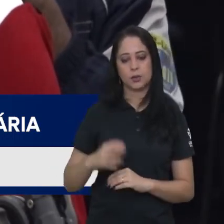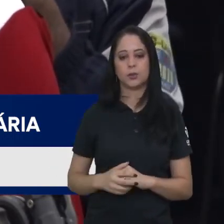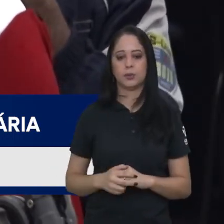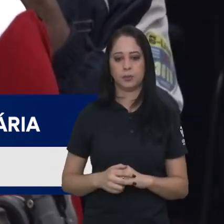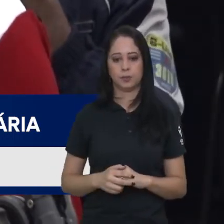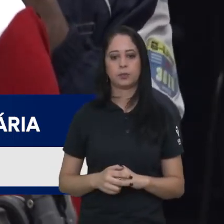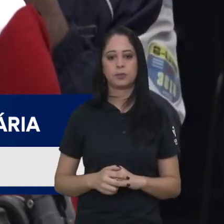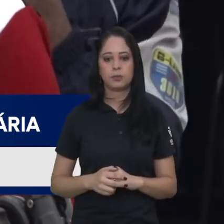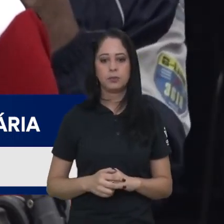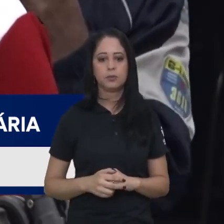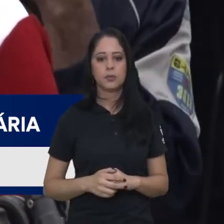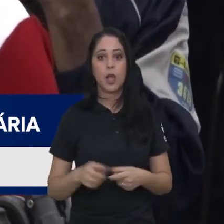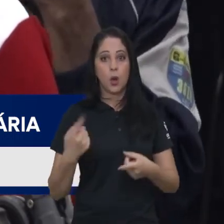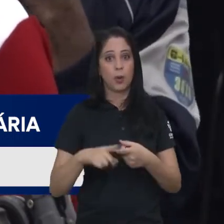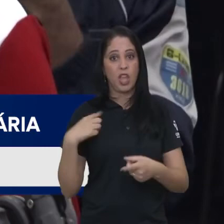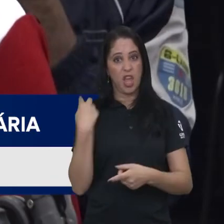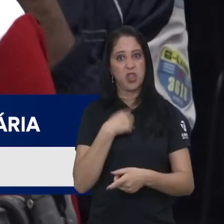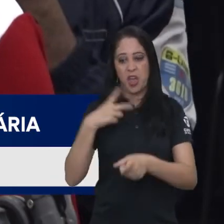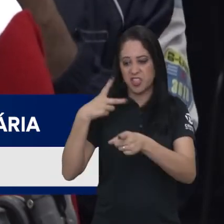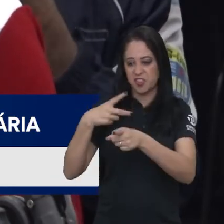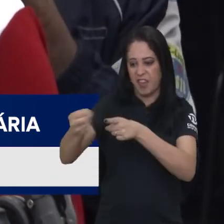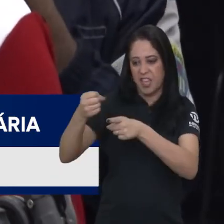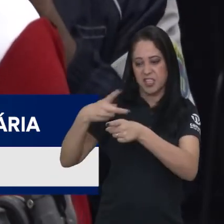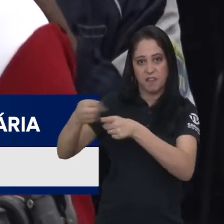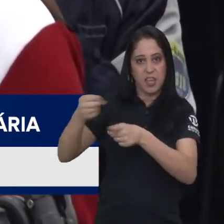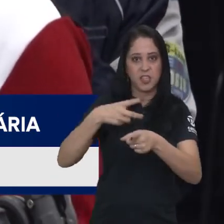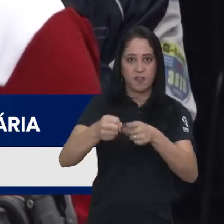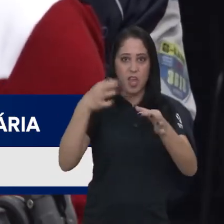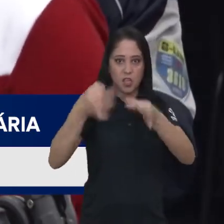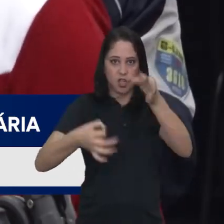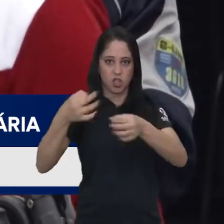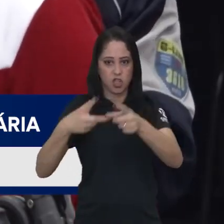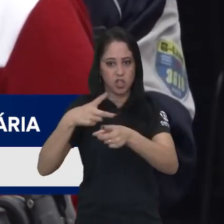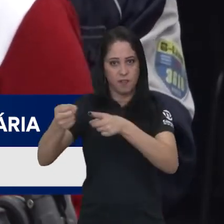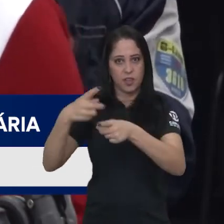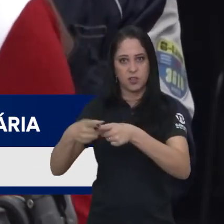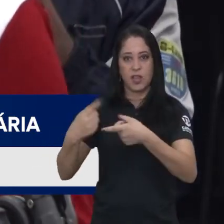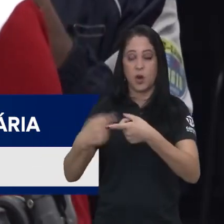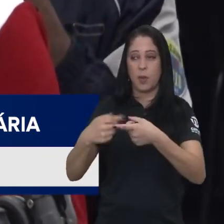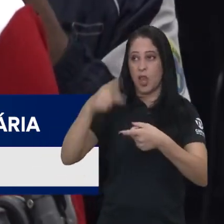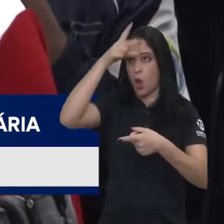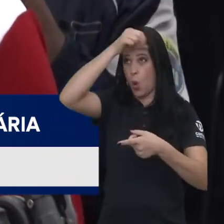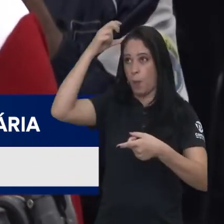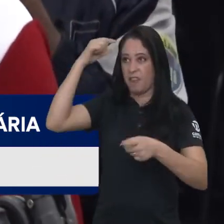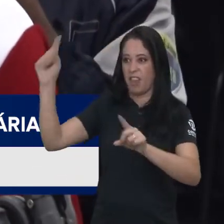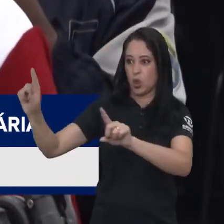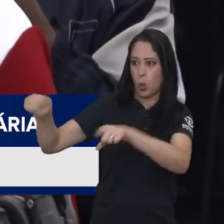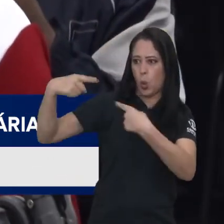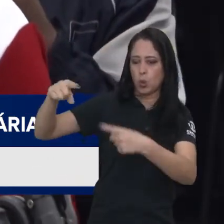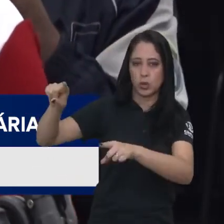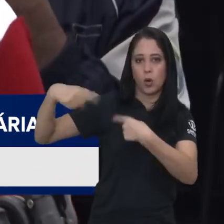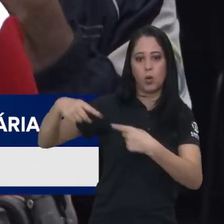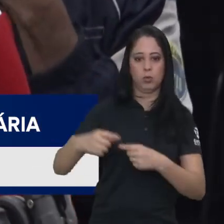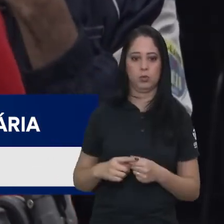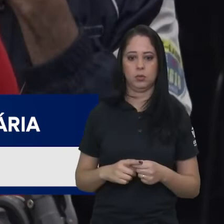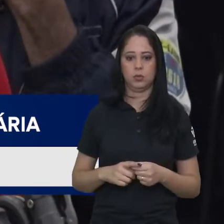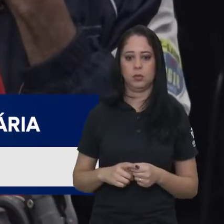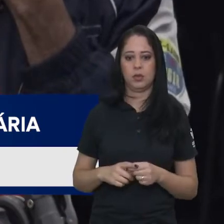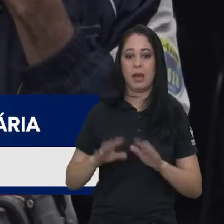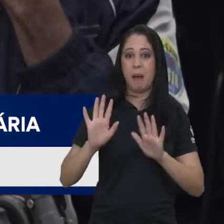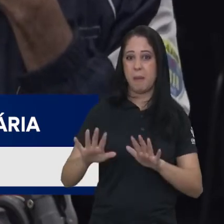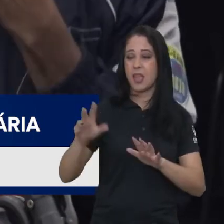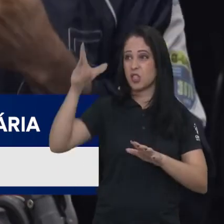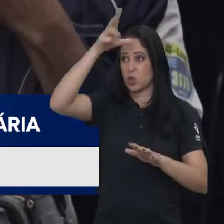que só temos ganhado na justiça contra as investidas do prefeito. Só que o prefeito,